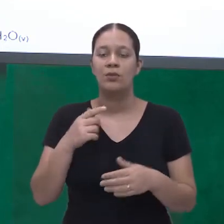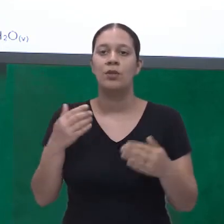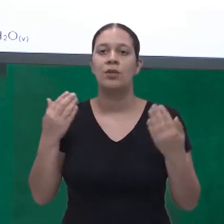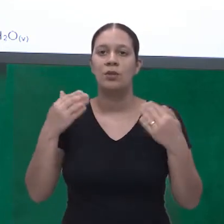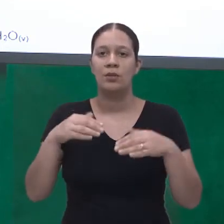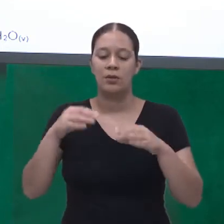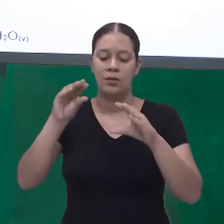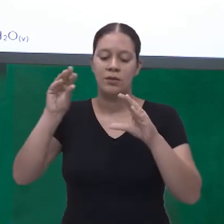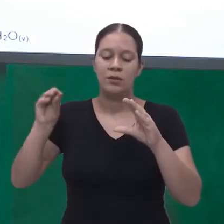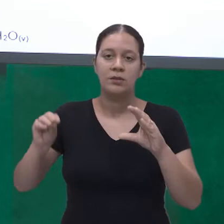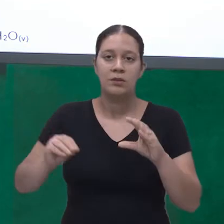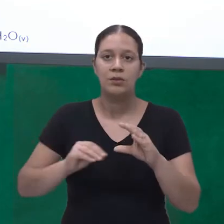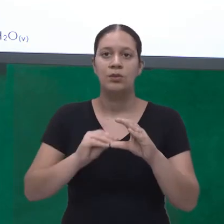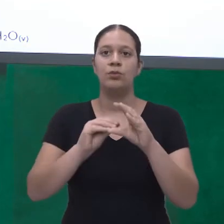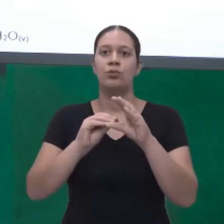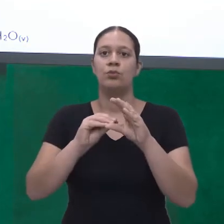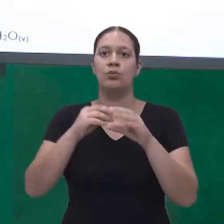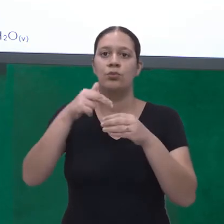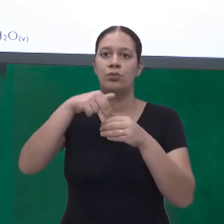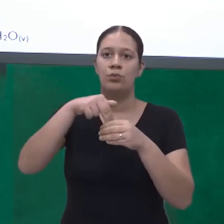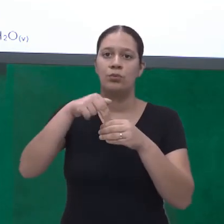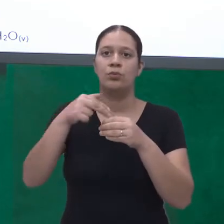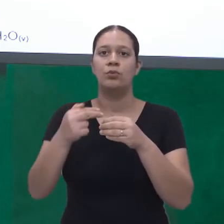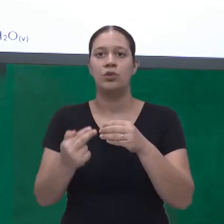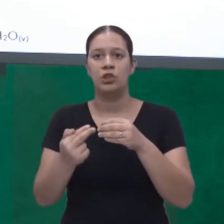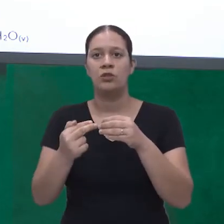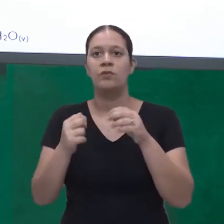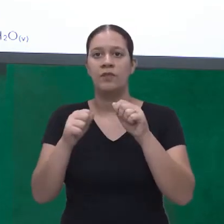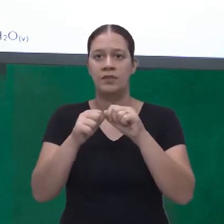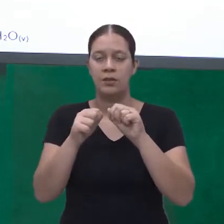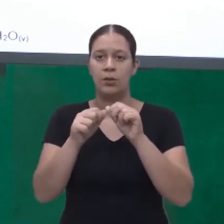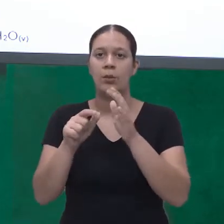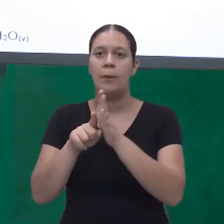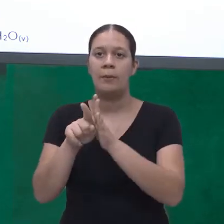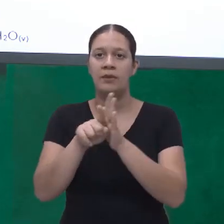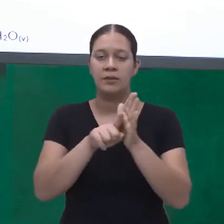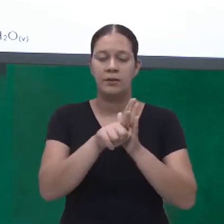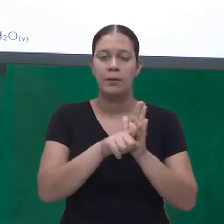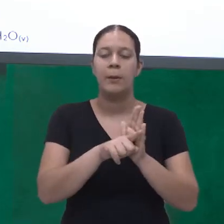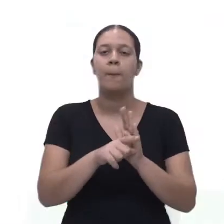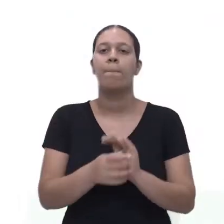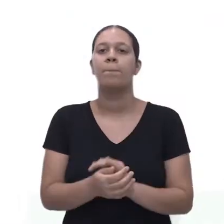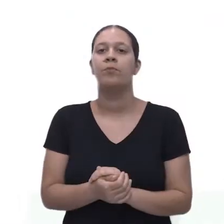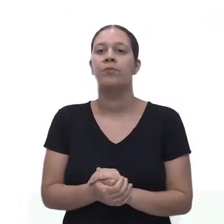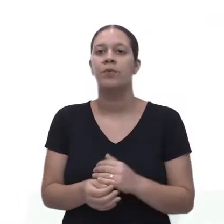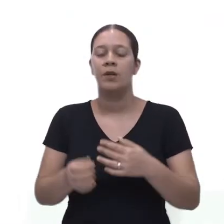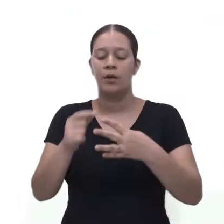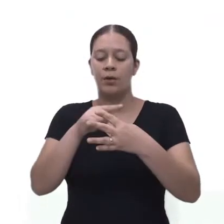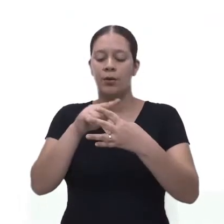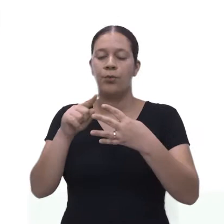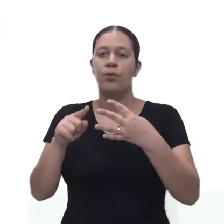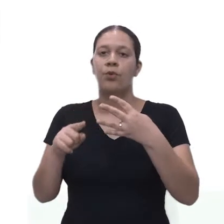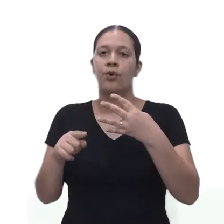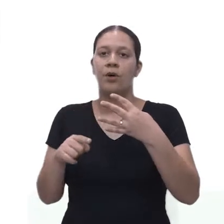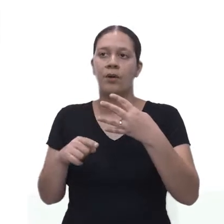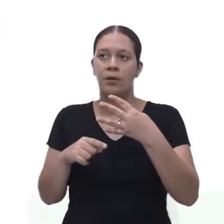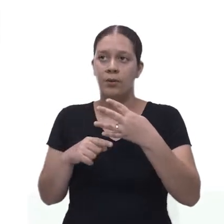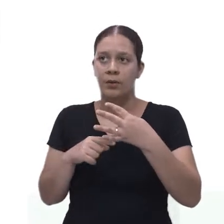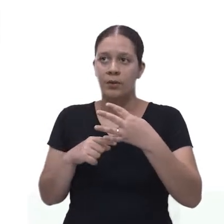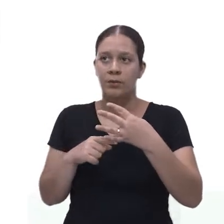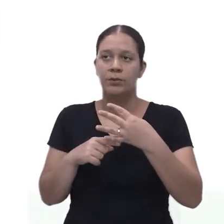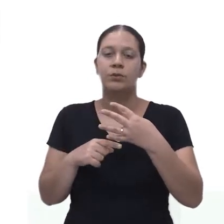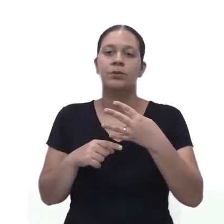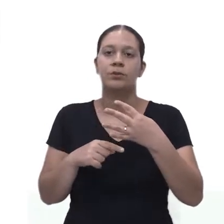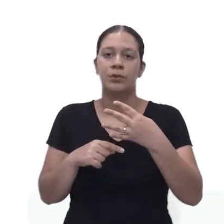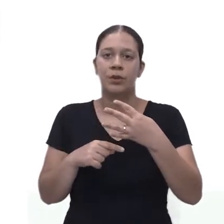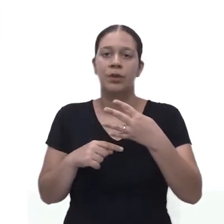Ciclo do nitrogênio é uma dica para vocês fazerem uma pesquisa. Então nós temos aqui 4 mols antes, né, 1 do nitrogênio